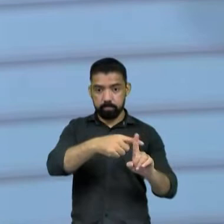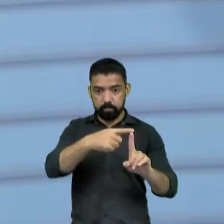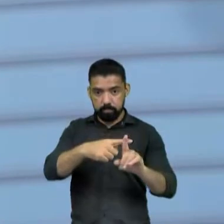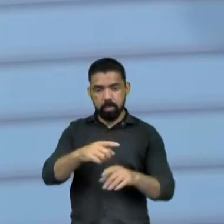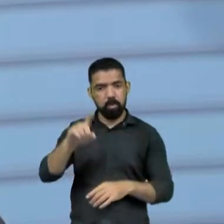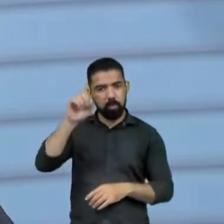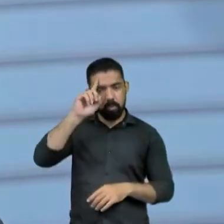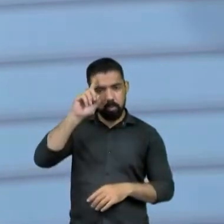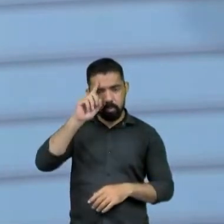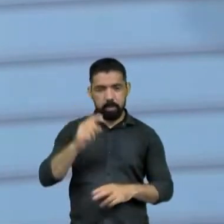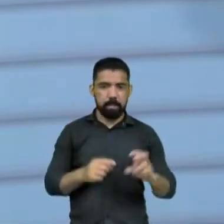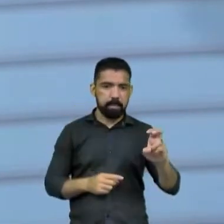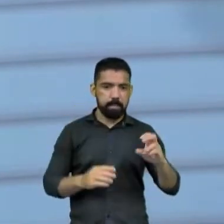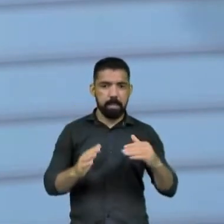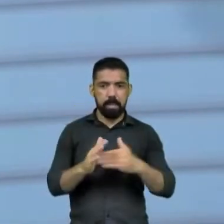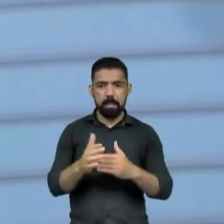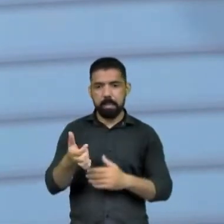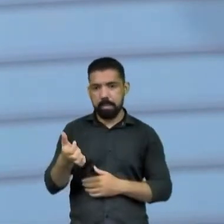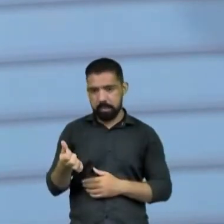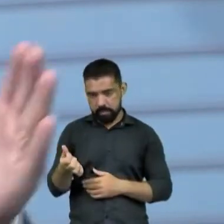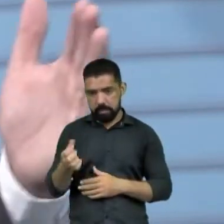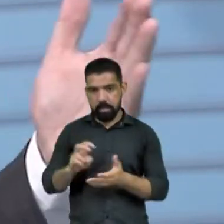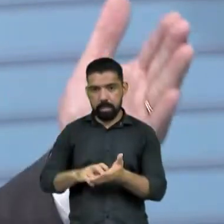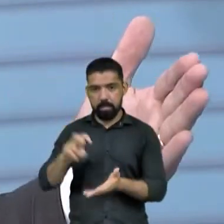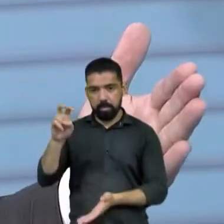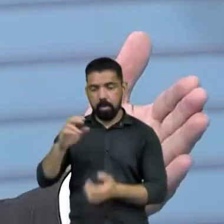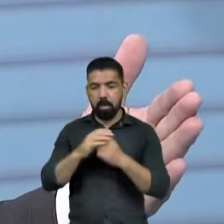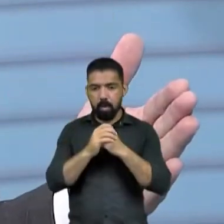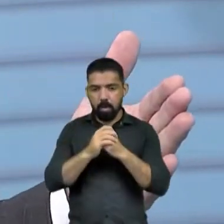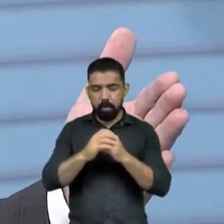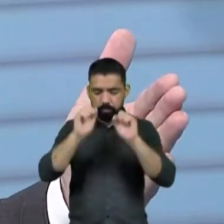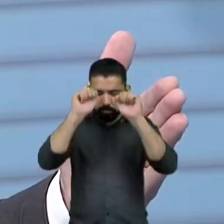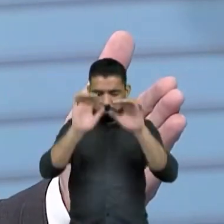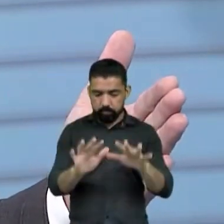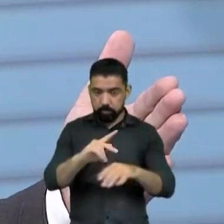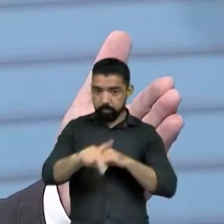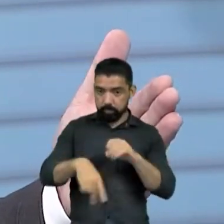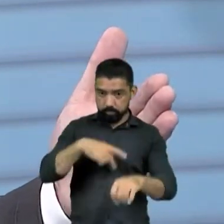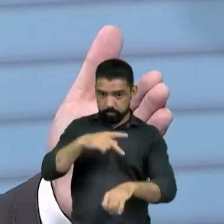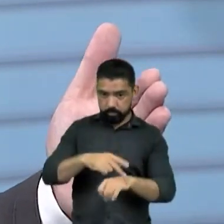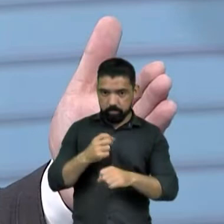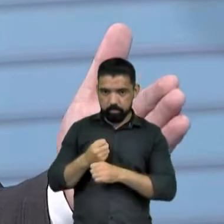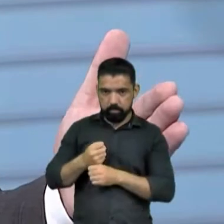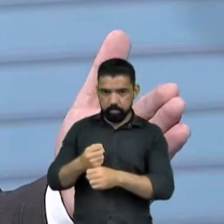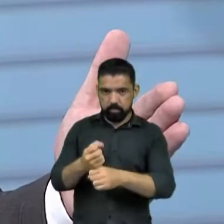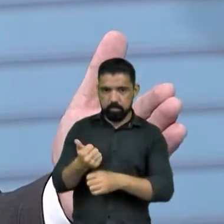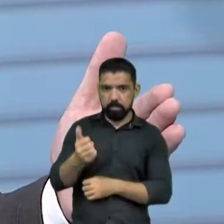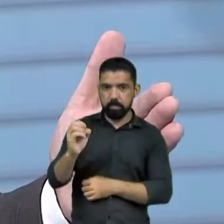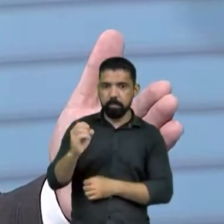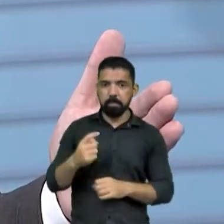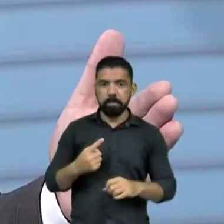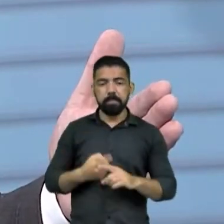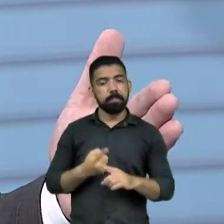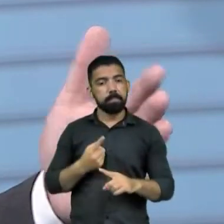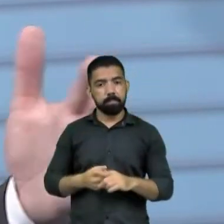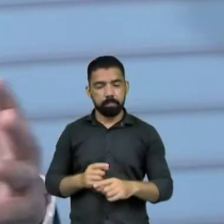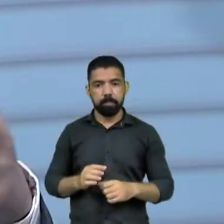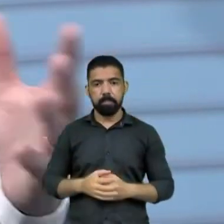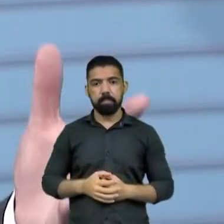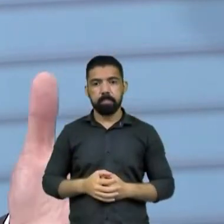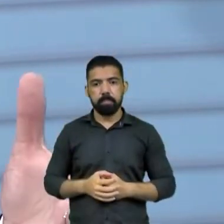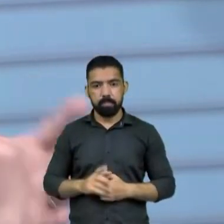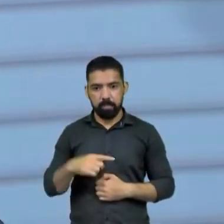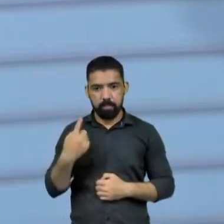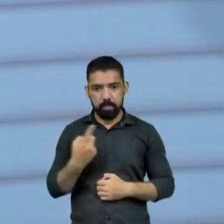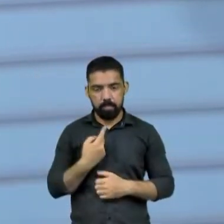5 às 6 da manhã pela na então nesses 10 anos nós é uma coisa bonita que quando a gente começa a